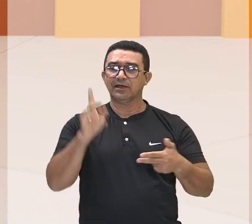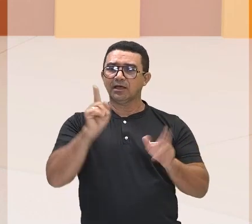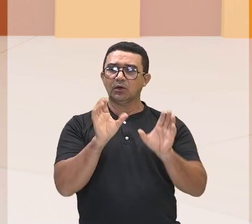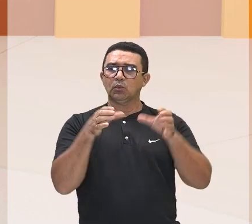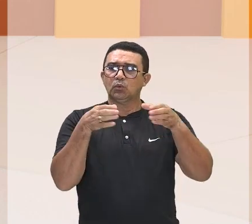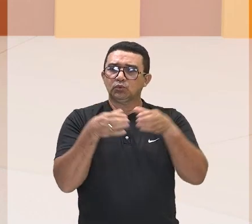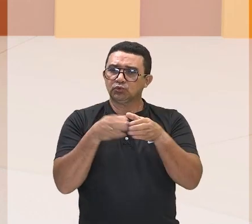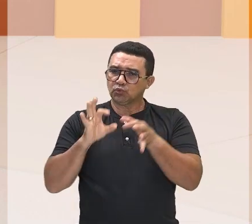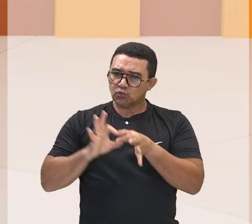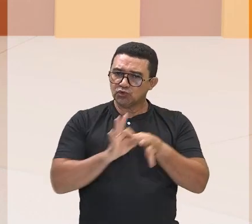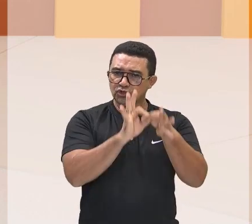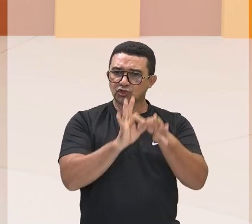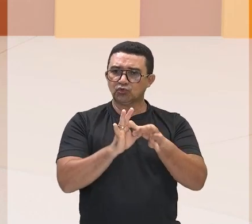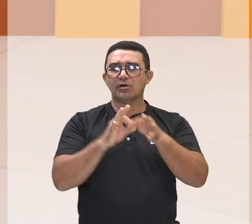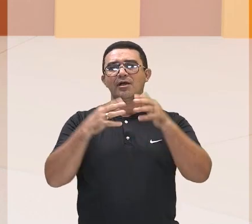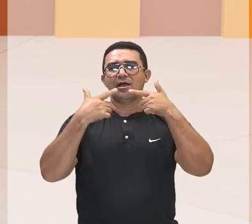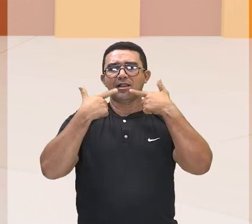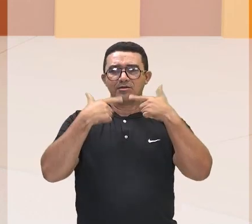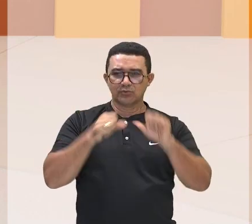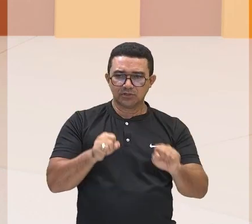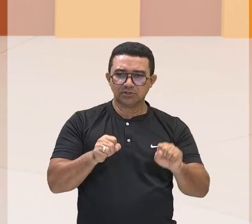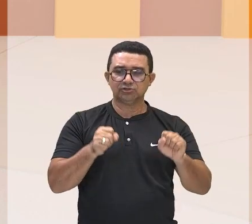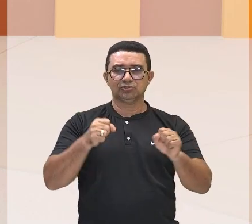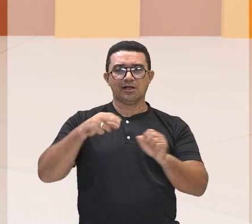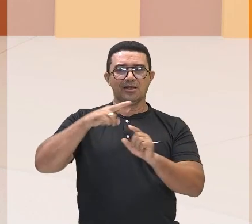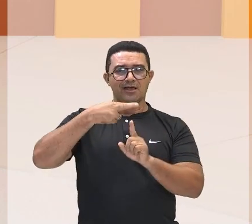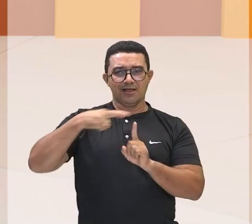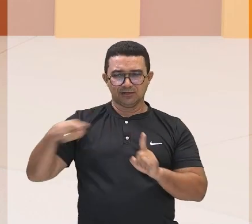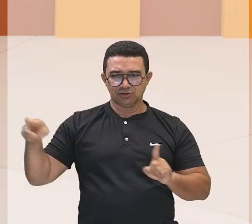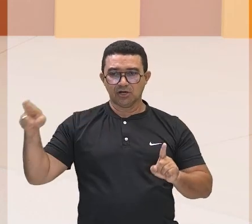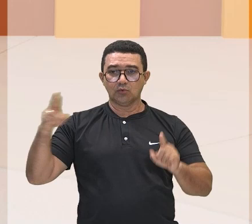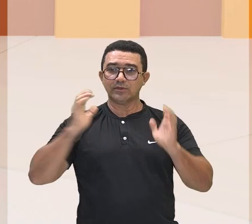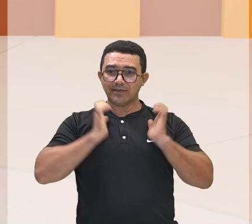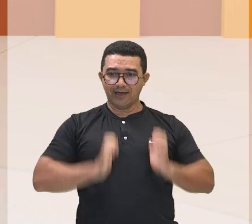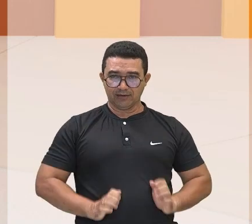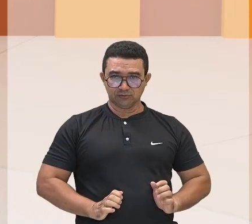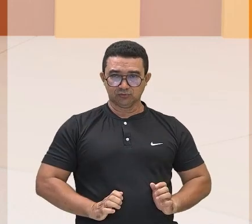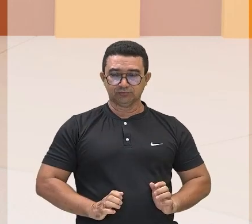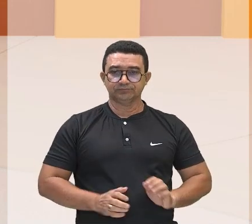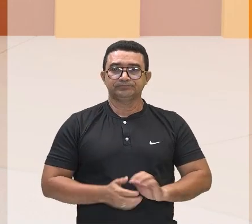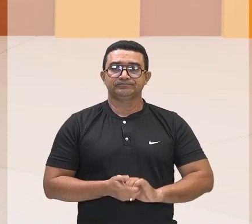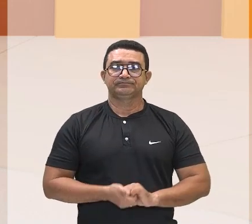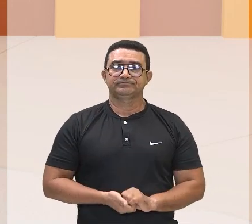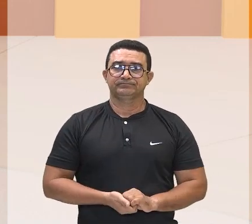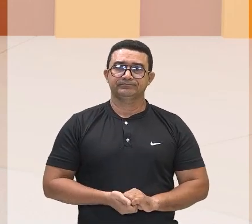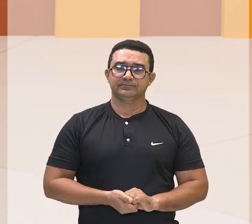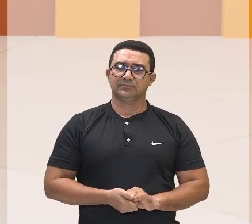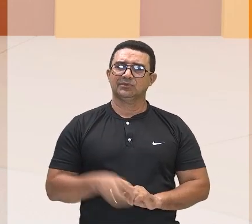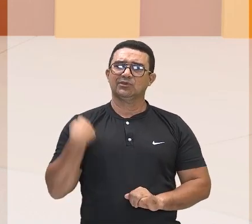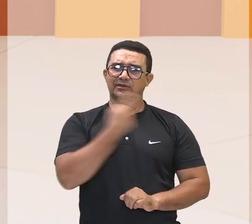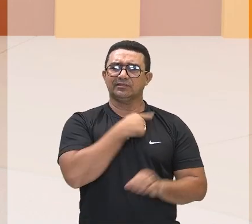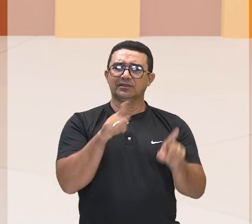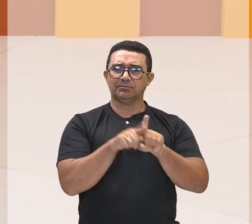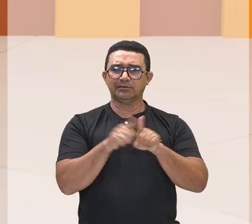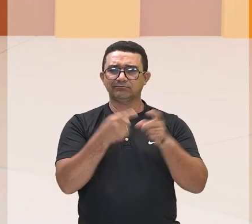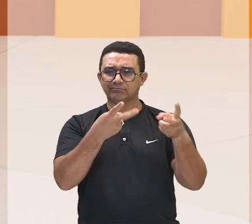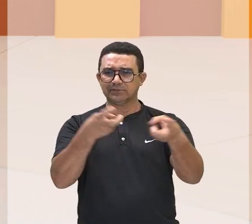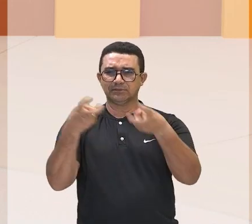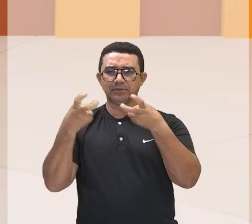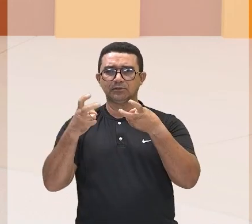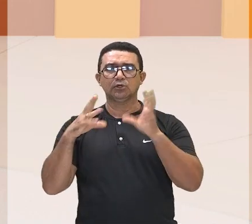unido ali por vínculos linguísticos, religiosos e étnicos, tá? E a gente vai verificar que tudo isso